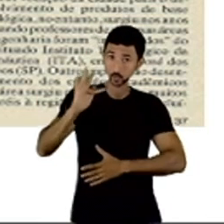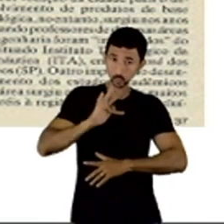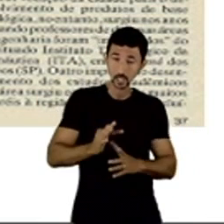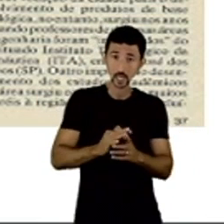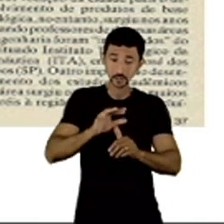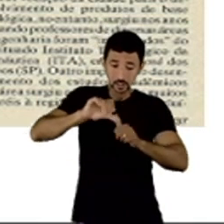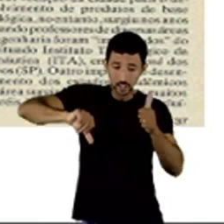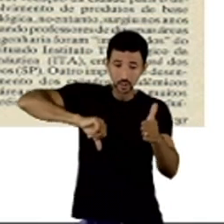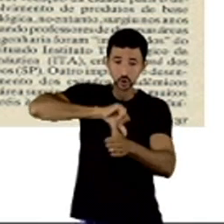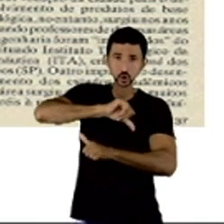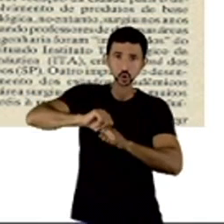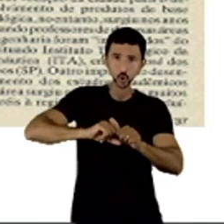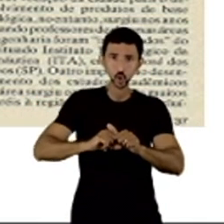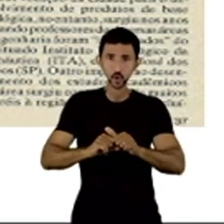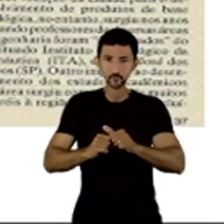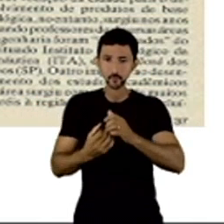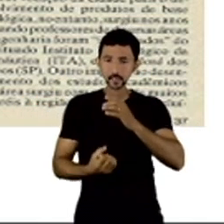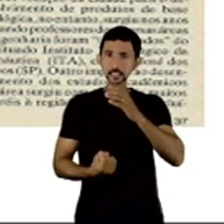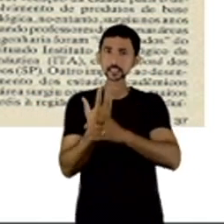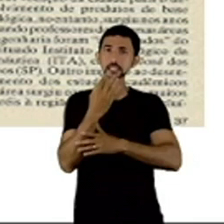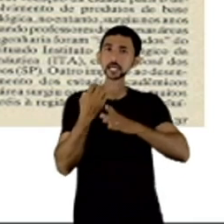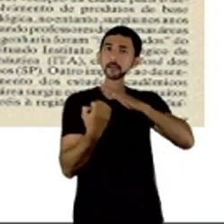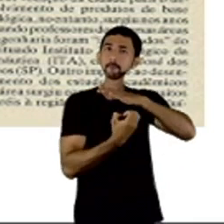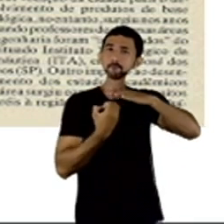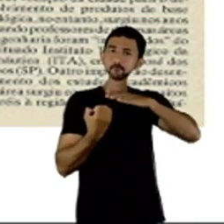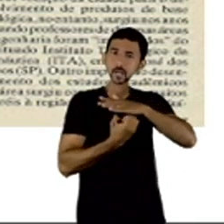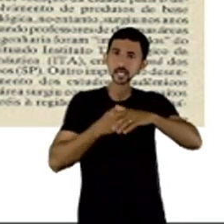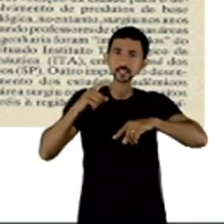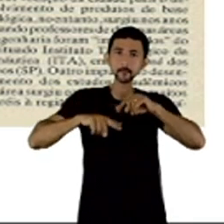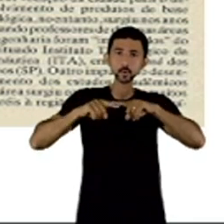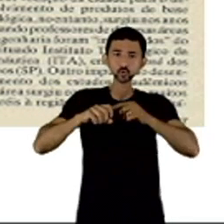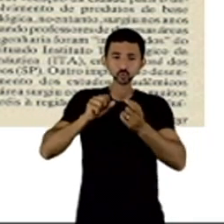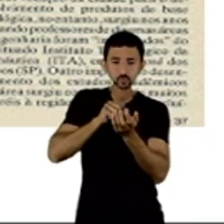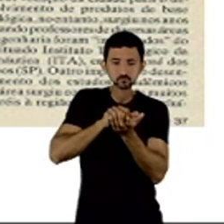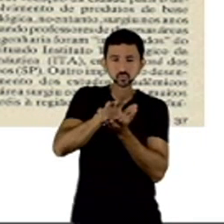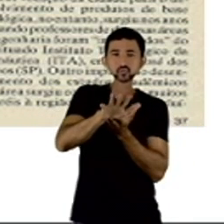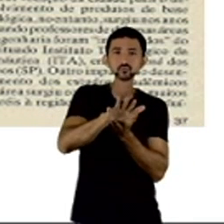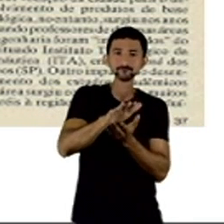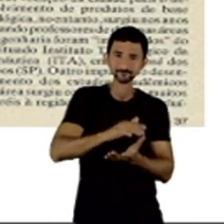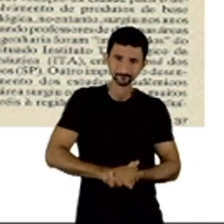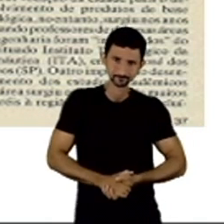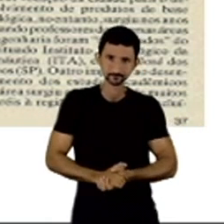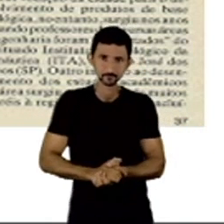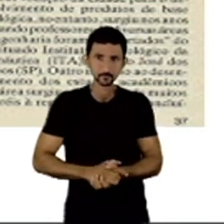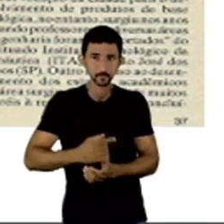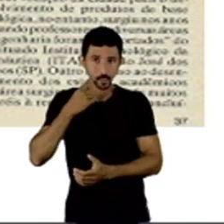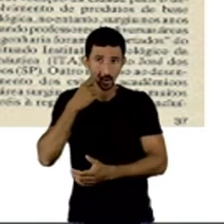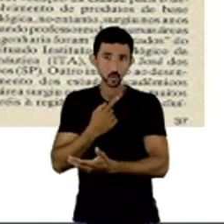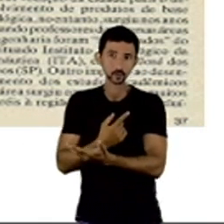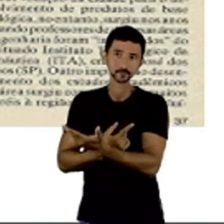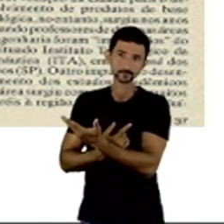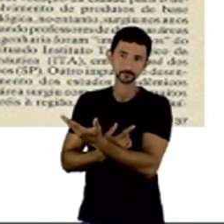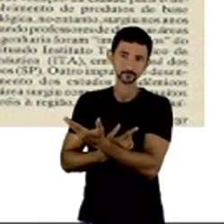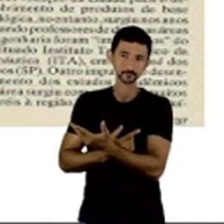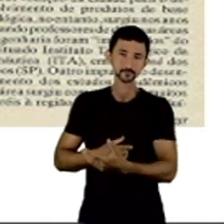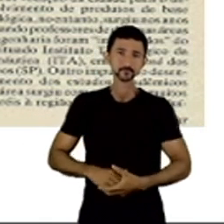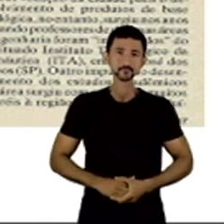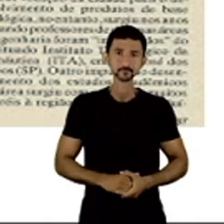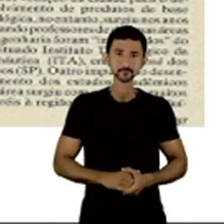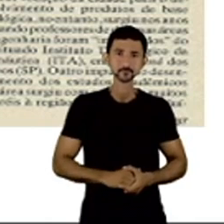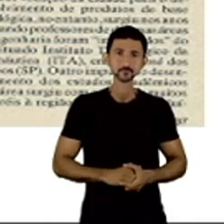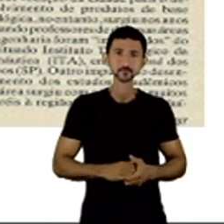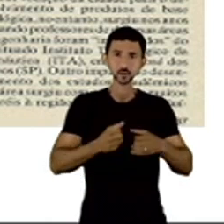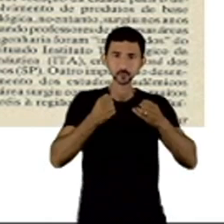as transforma em empresas e produtos de exportação. Então, veja aqui o que eu te falei há pouco